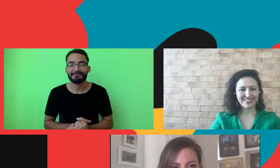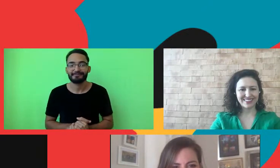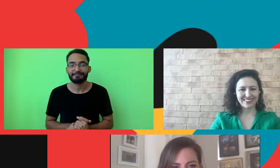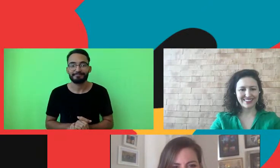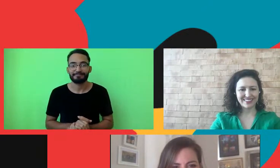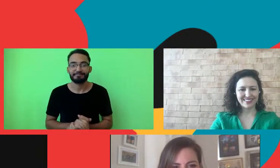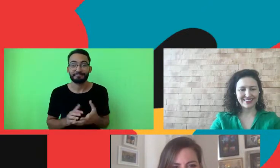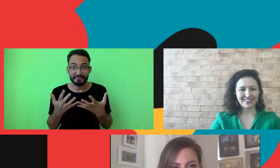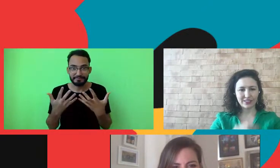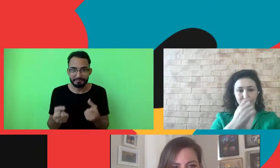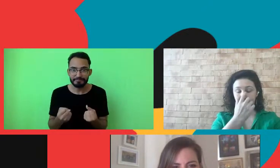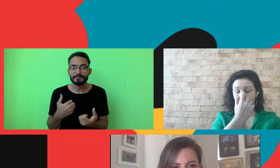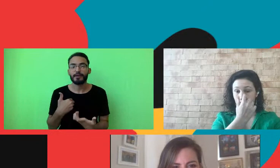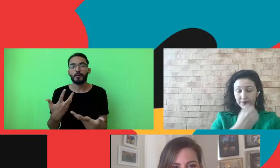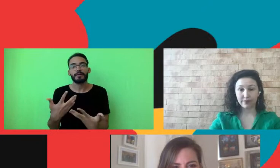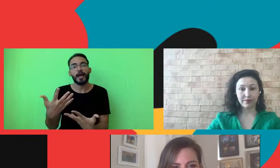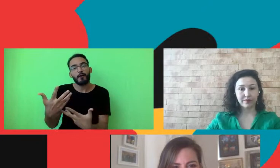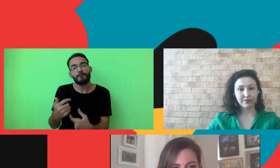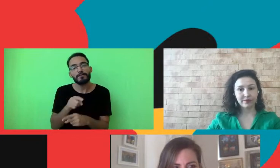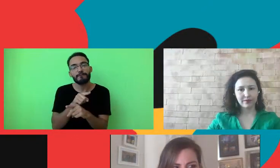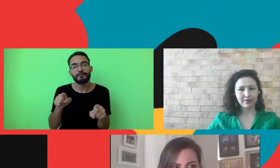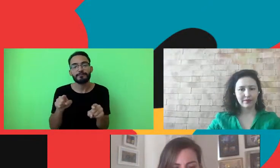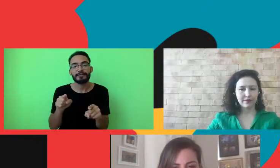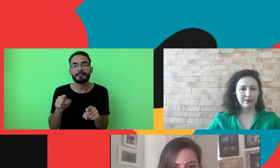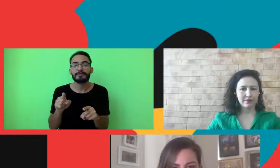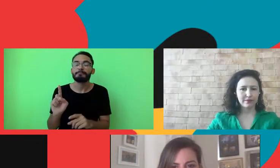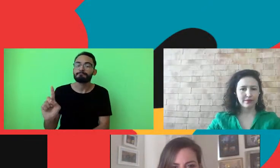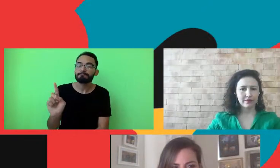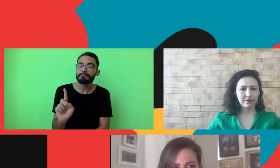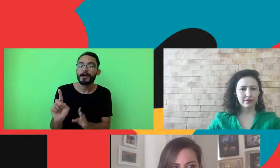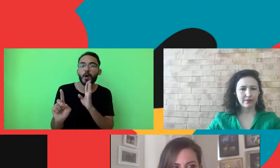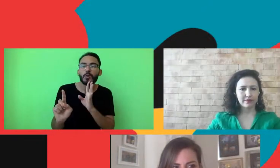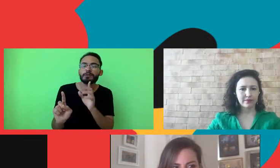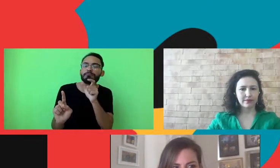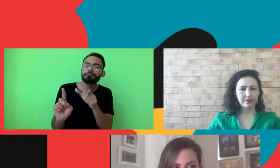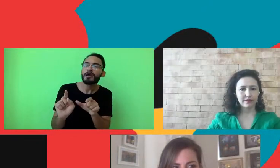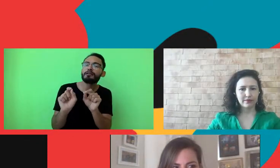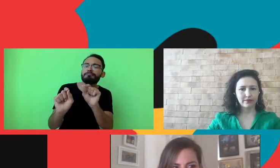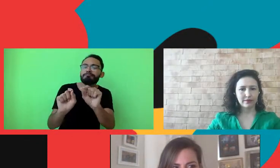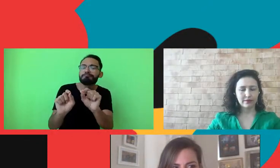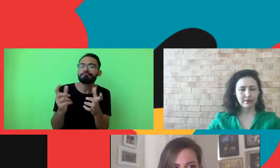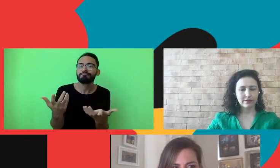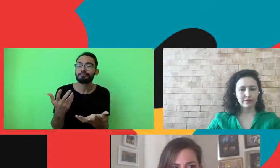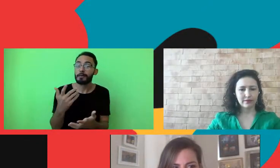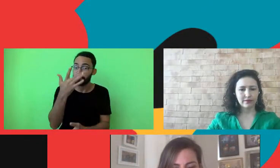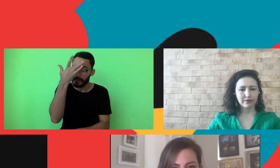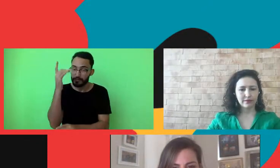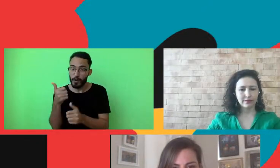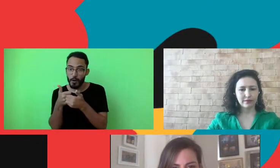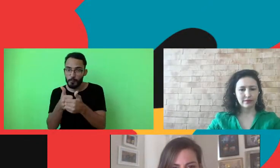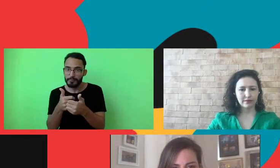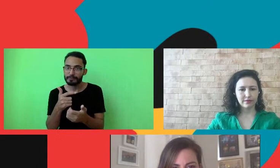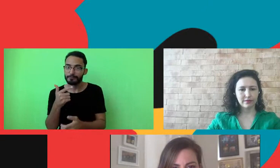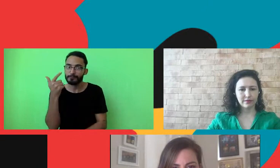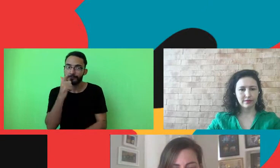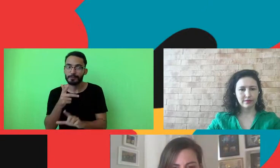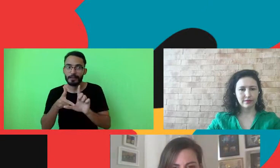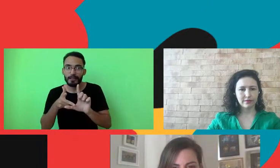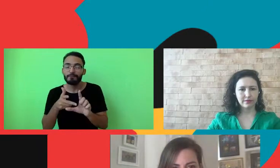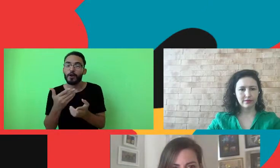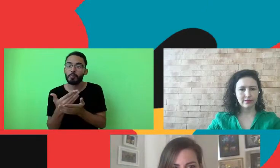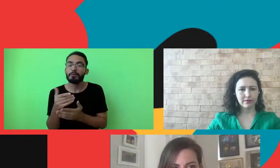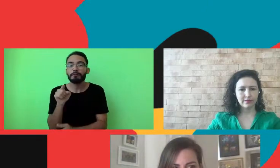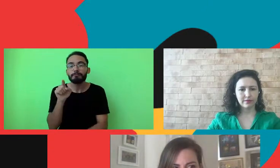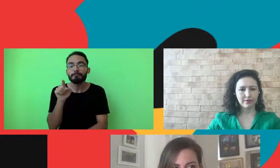Vamos lá. Eu queria convidar vocês para se apresentarem para o pessoal que está aqui nos acompanhando. Vou começar por